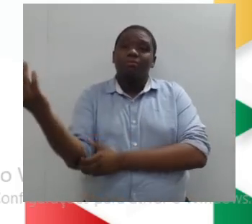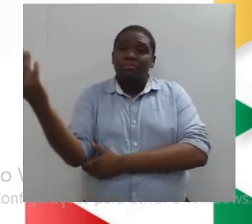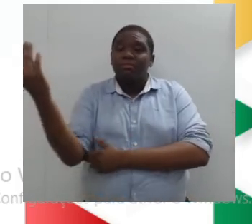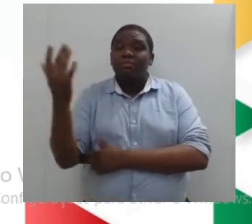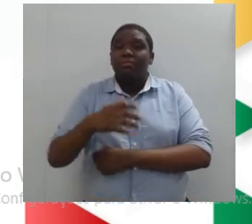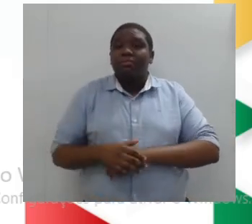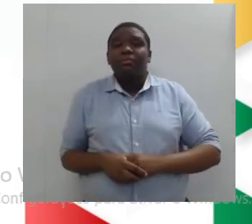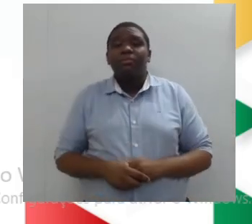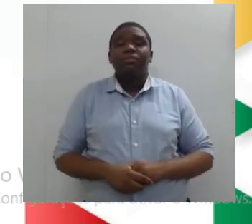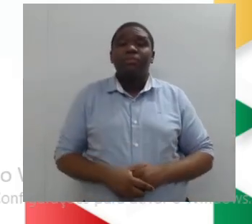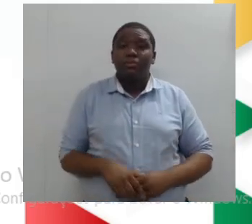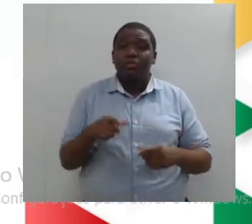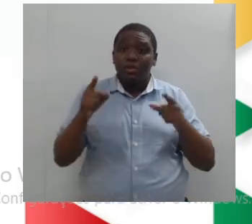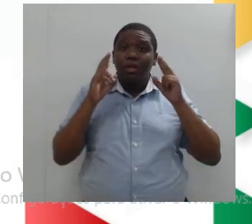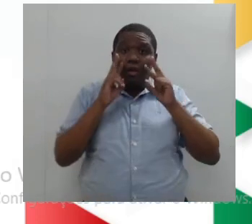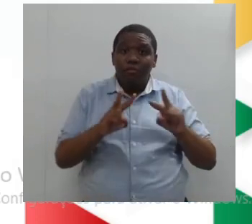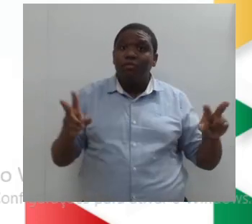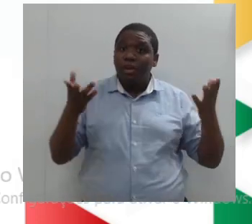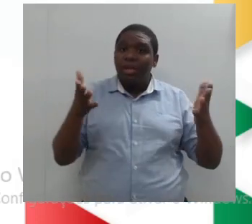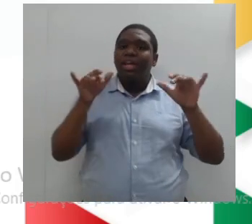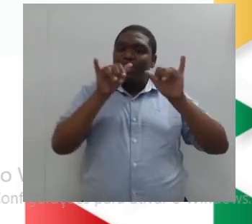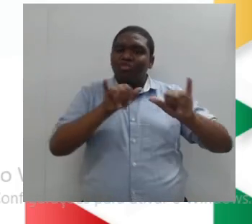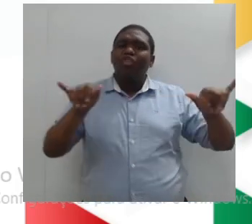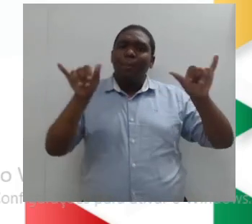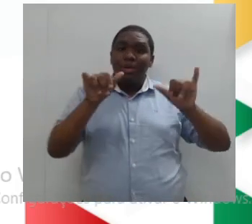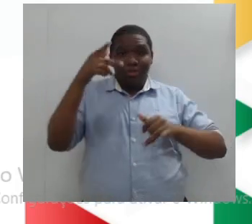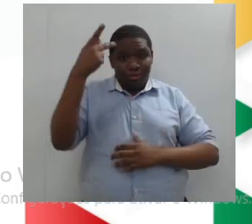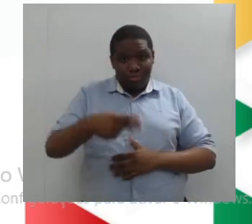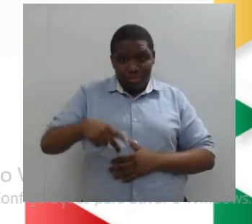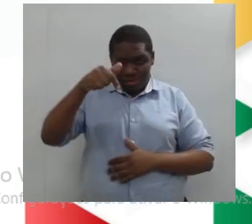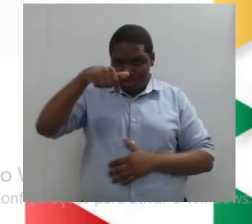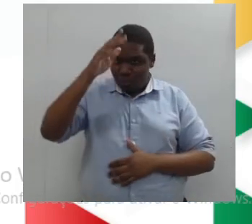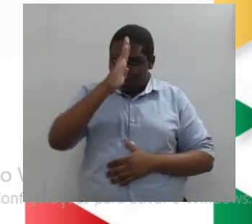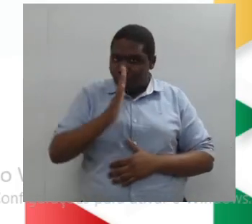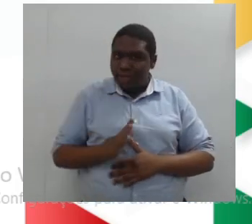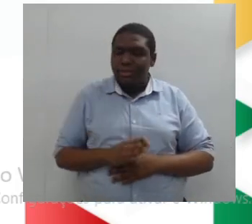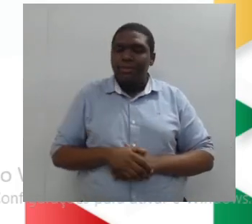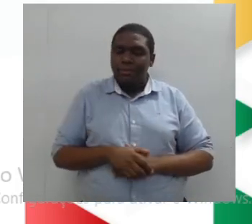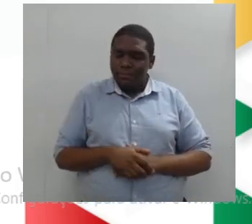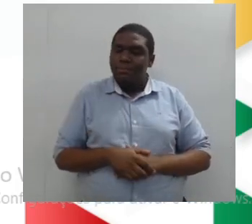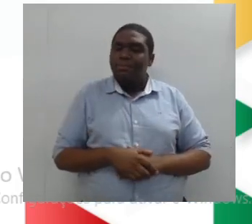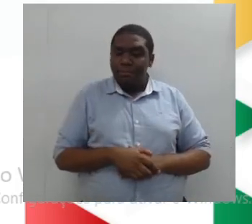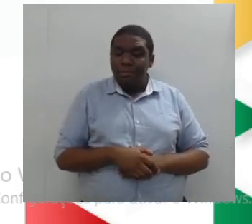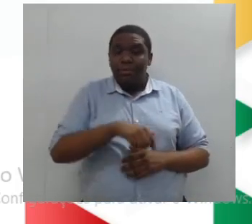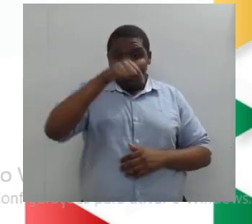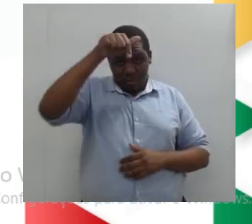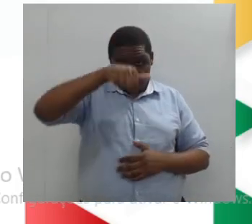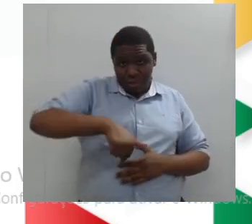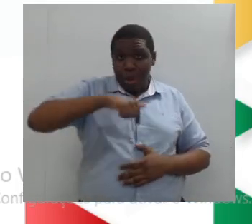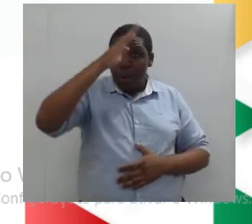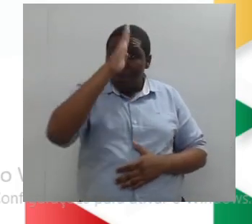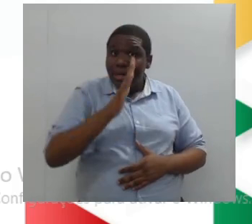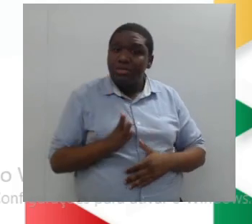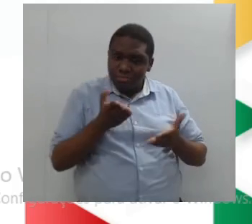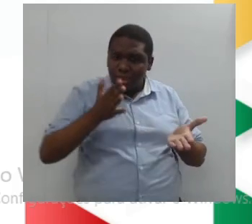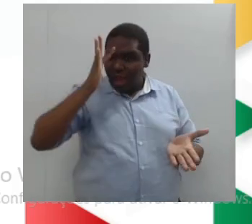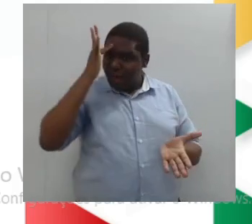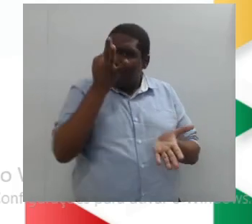para vocês uma informação bem brasileira. Vamos ver. No Brasil, a fé Bahá'í chegou